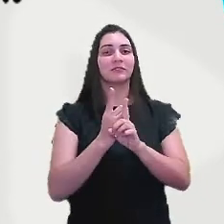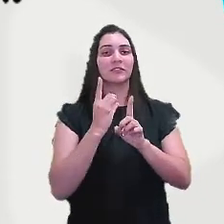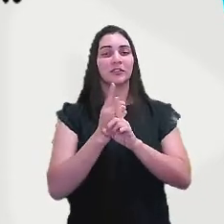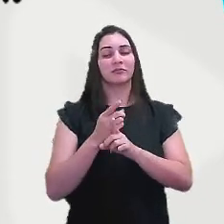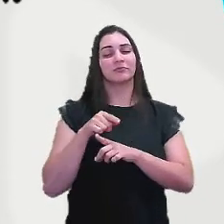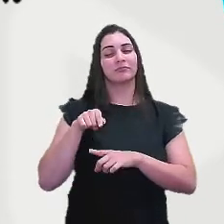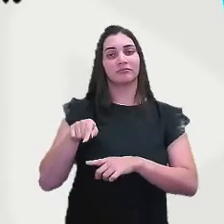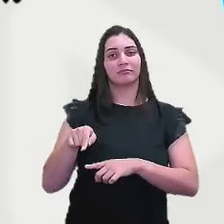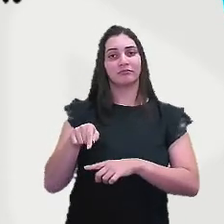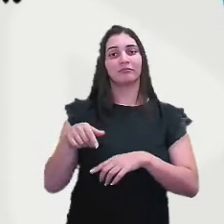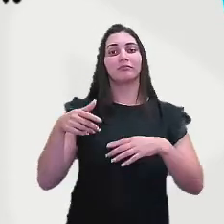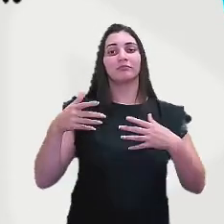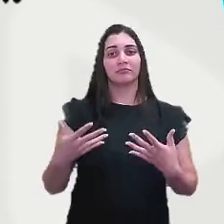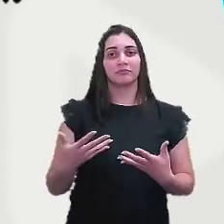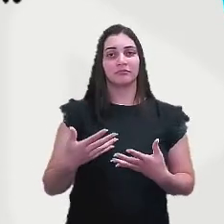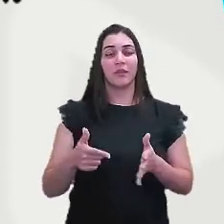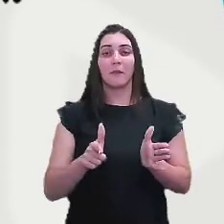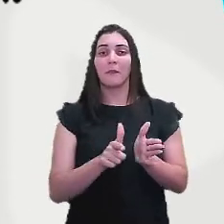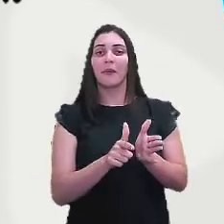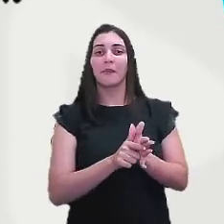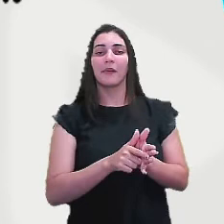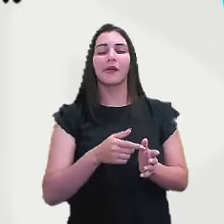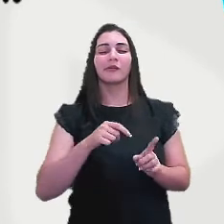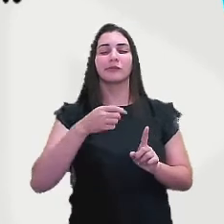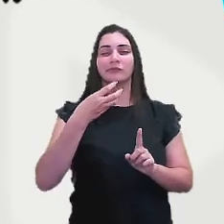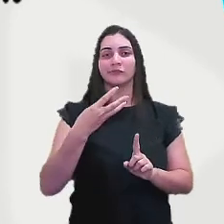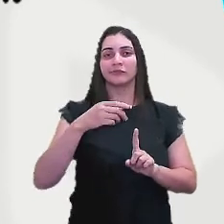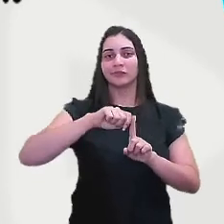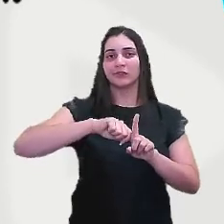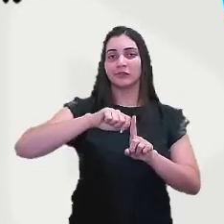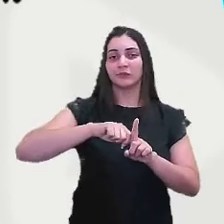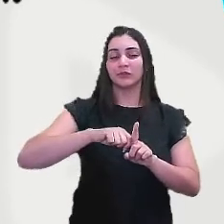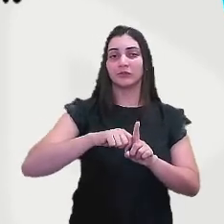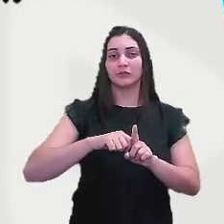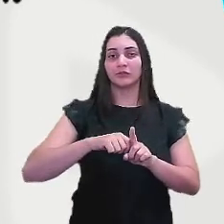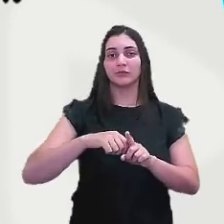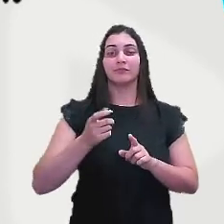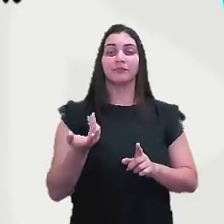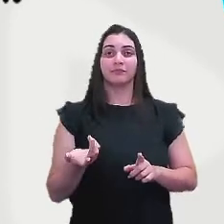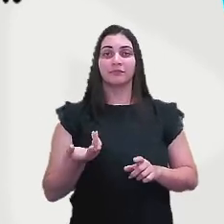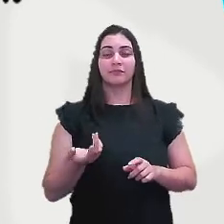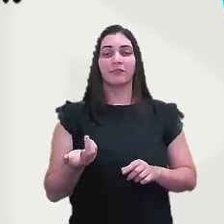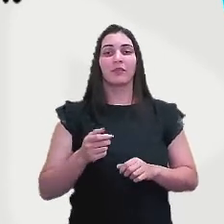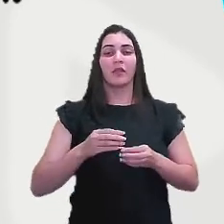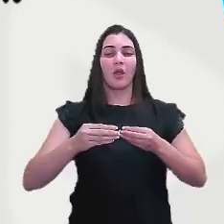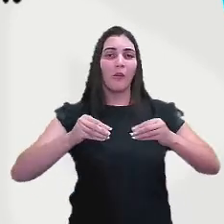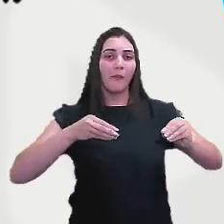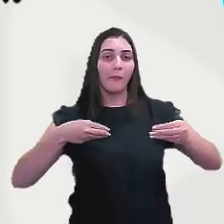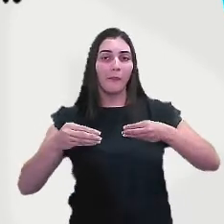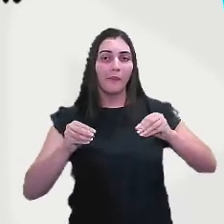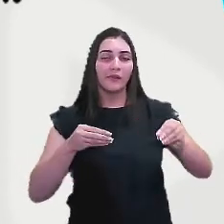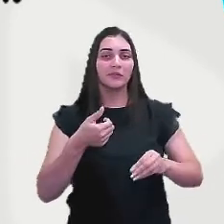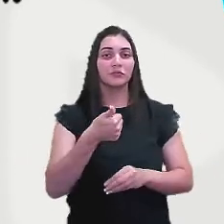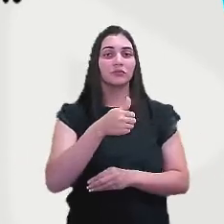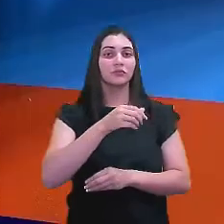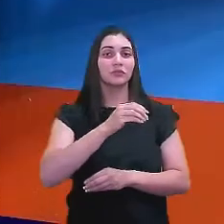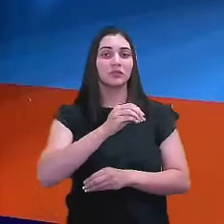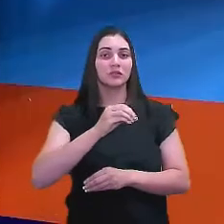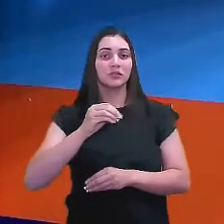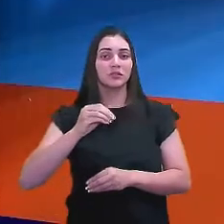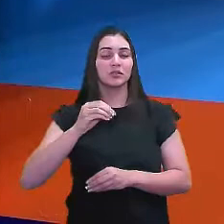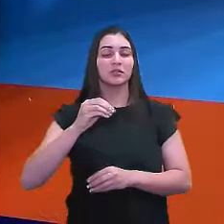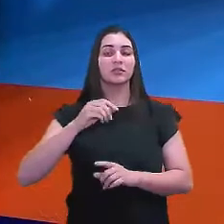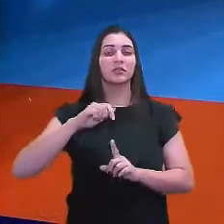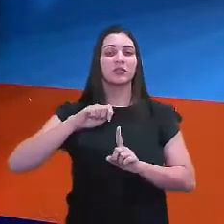com ela. E aí, ó, papel, 3 meses, o plástico, 100 anos, gente. E o vidro,